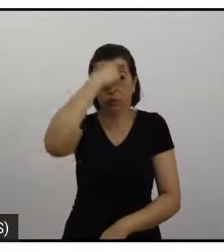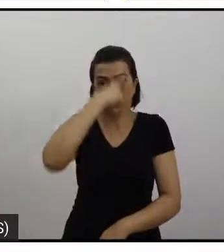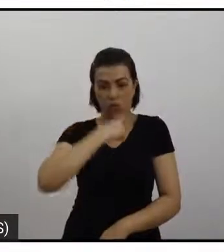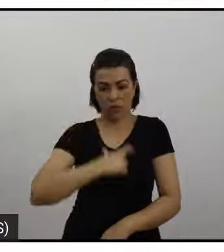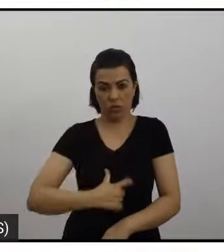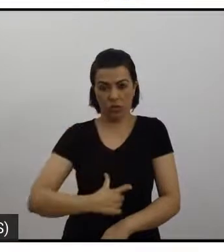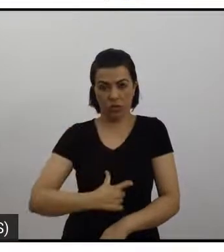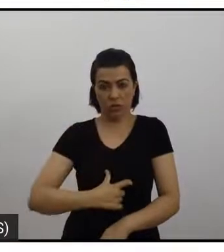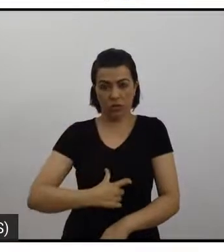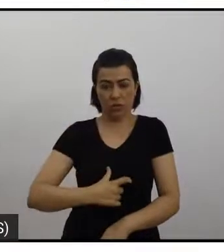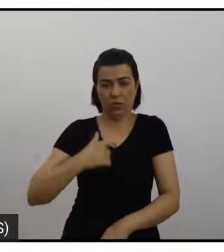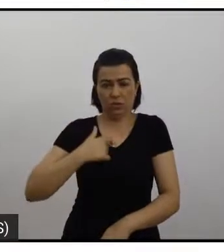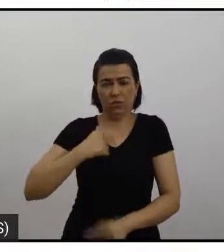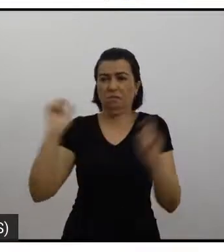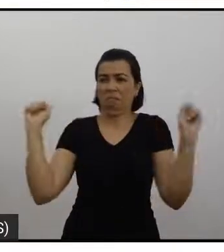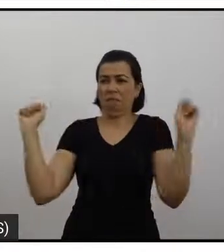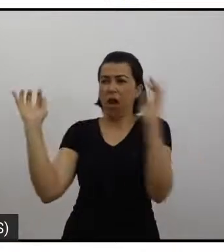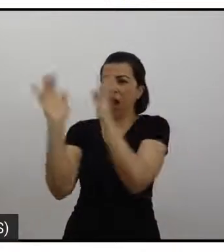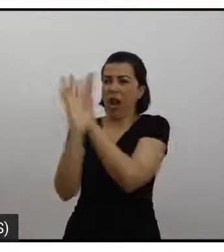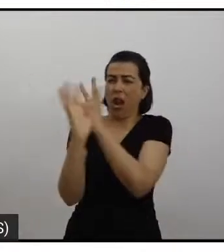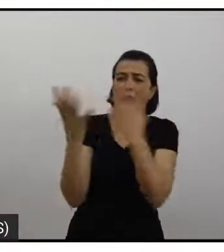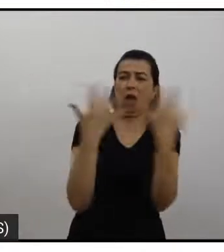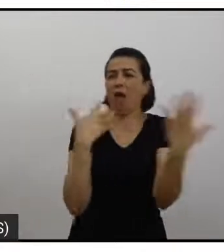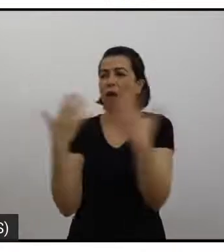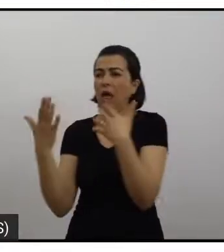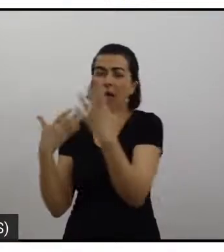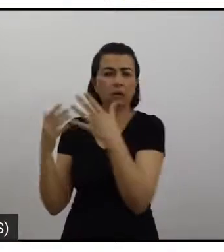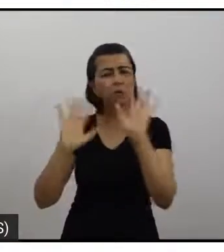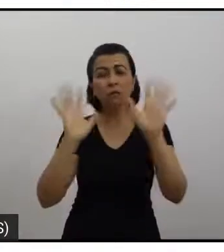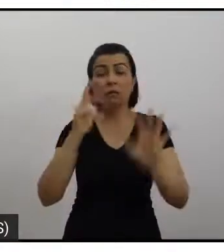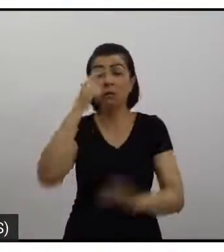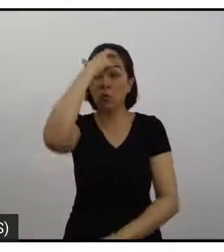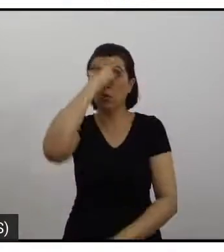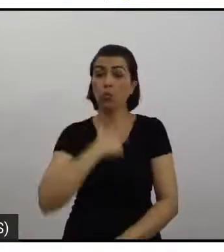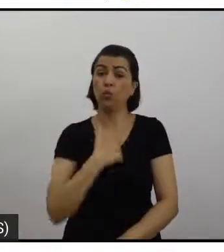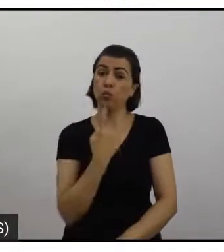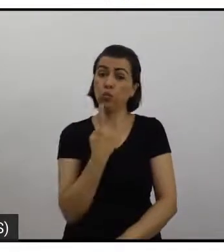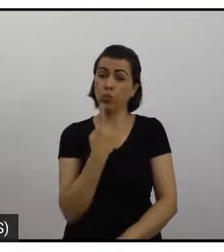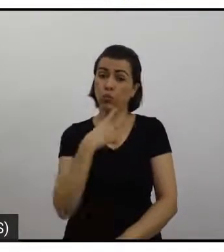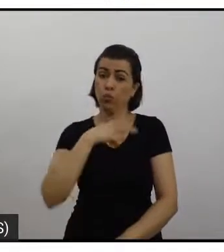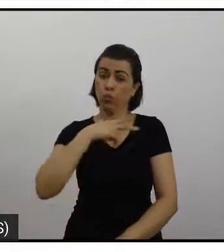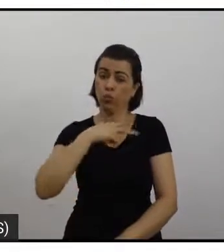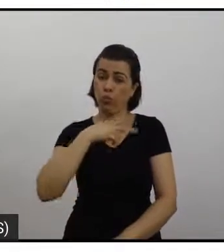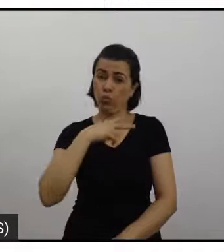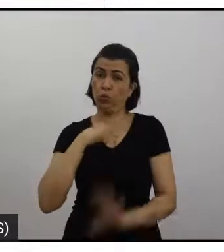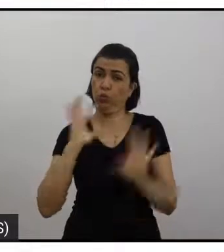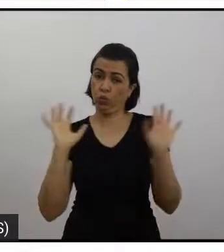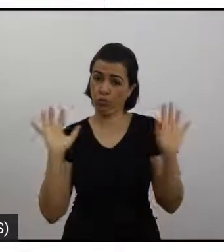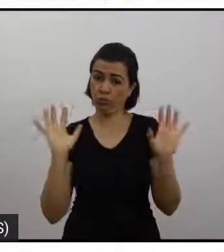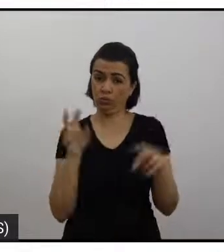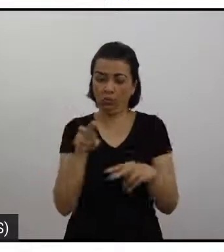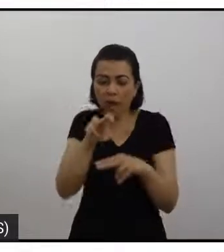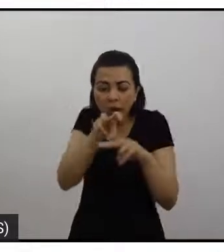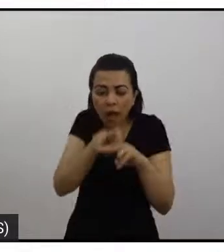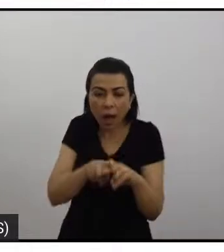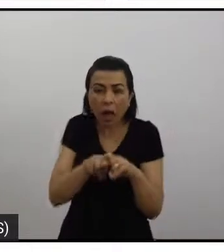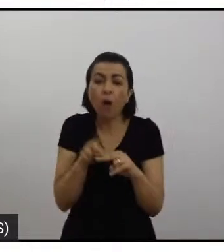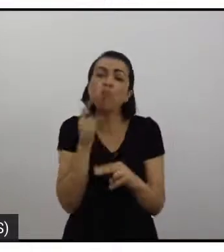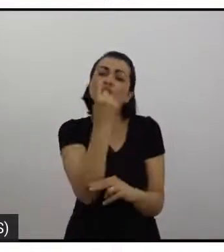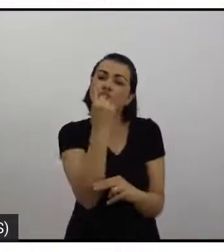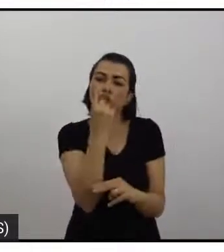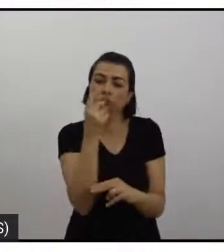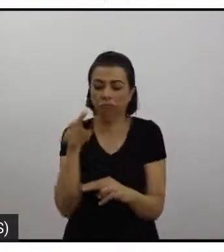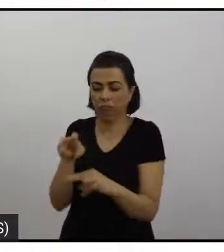cabines que você usava para assistir, elas eram individuais também. Elas tinham uma poltrona, então era um contato assim, de um para um,